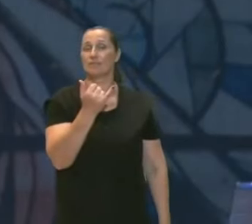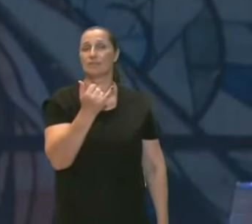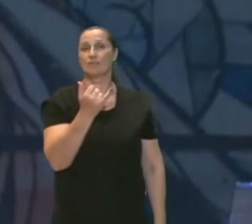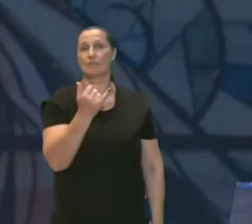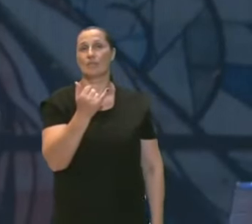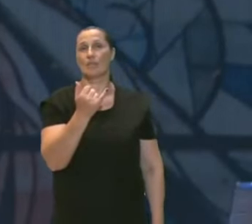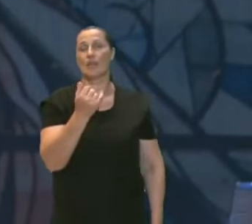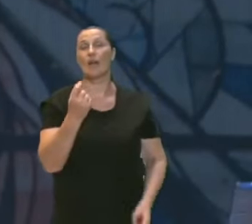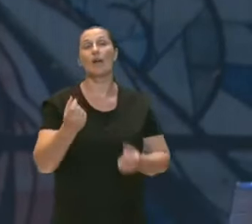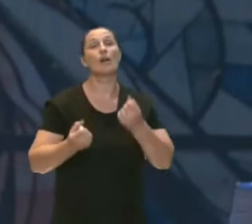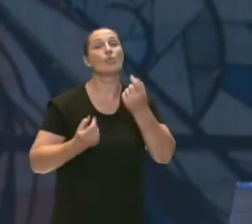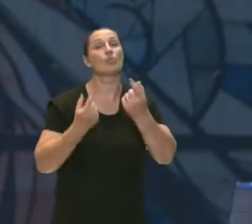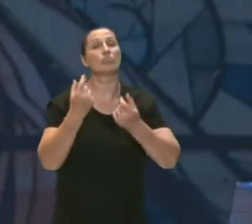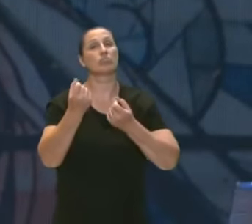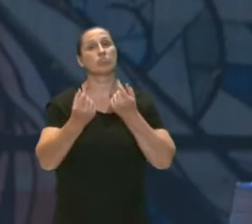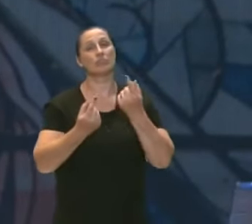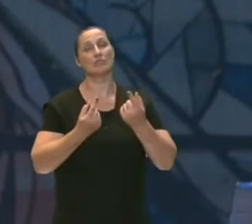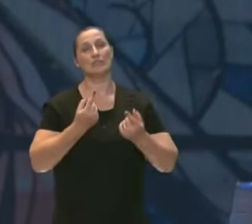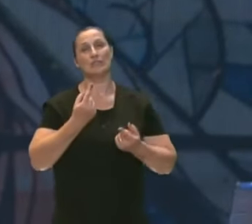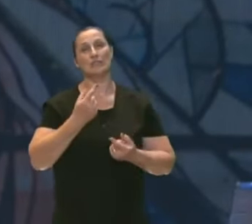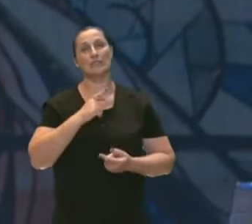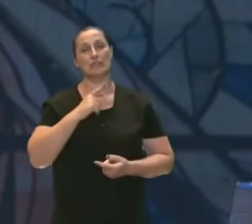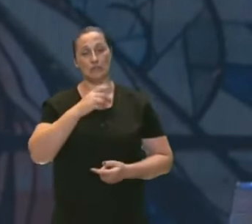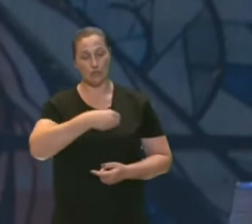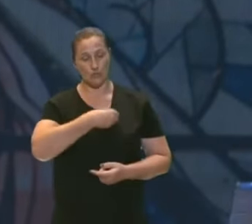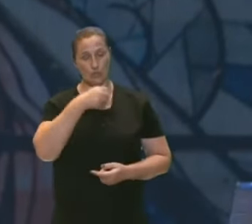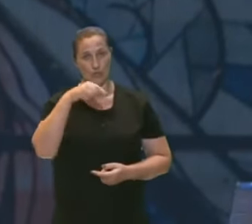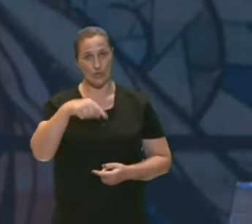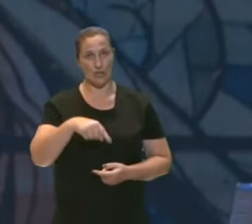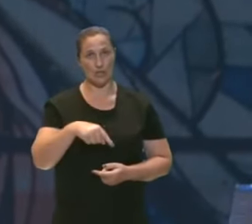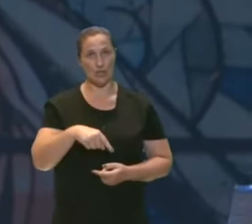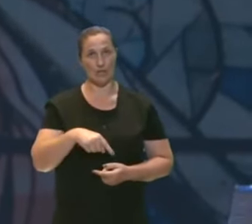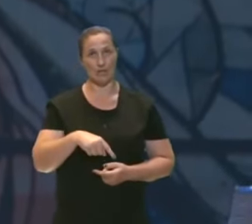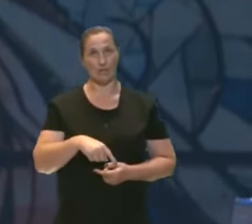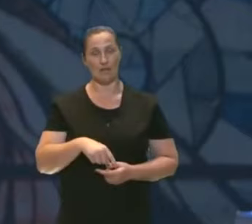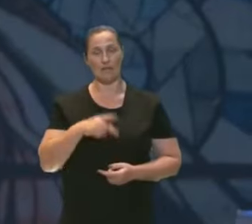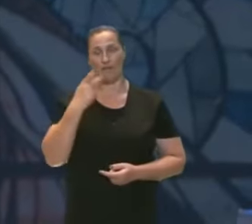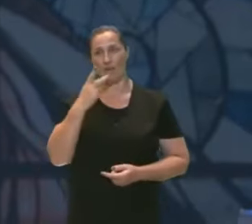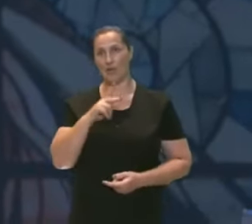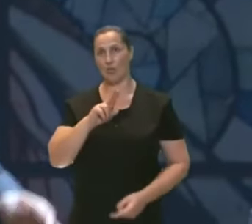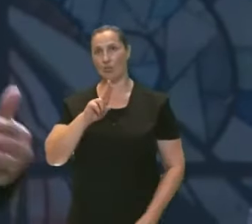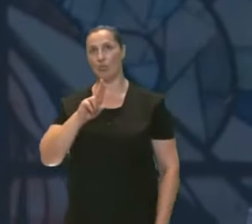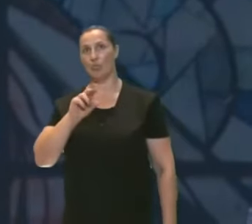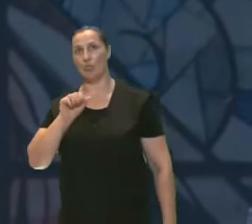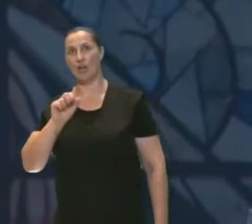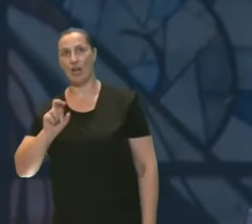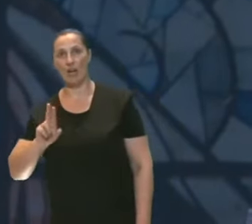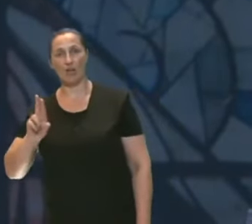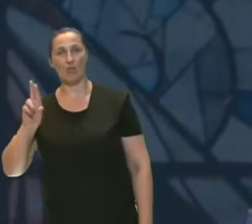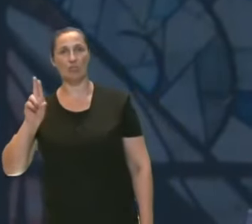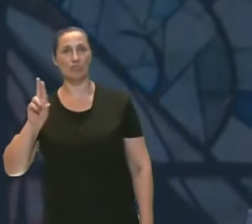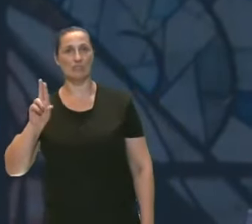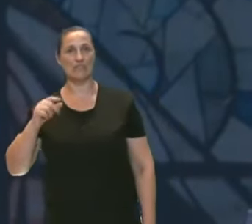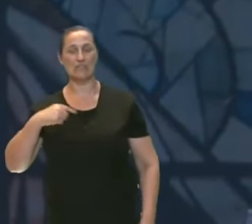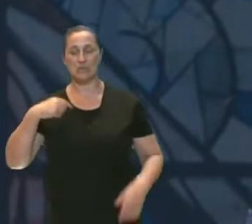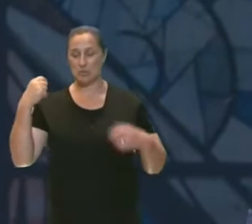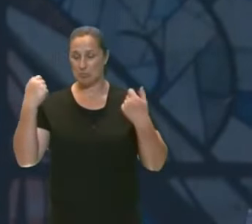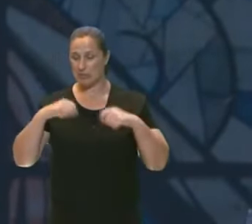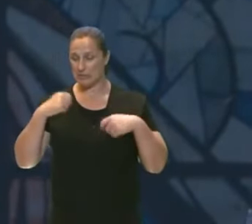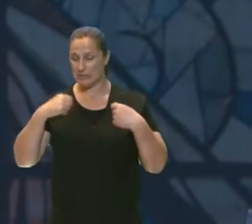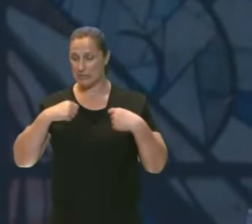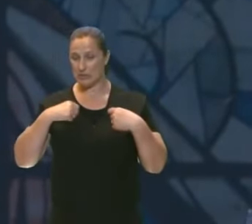Alguns talvez estejam aqui nesse lugar e ao ouvir essa palavra estão dizendo, uau, eu preciso me livrar da